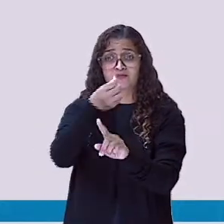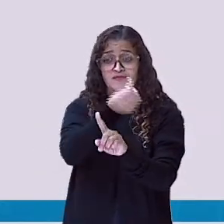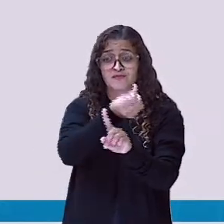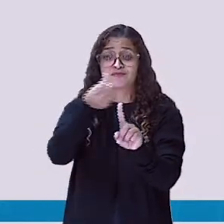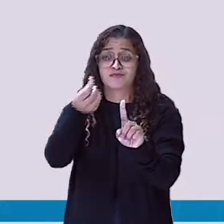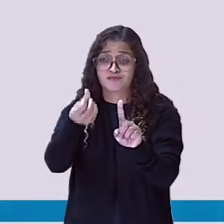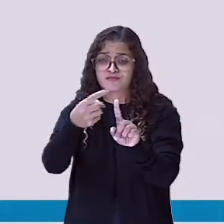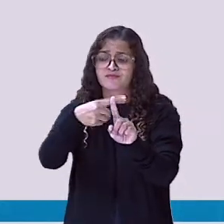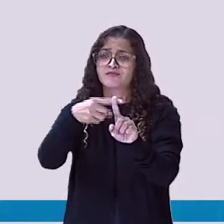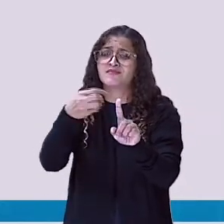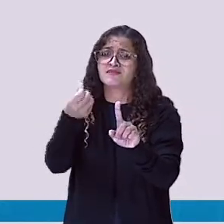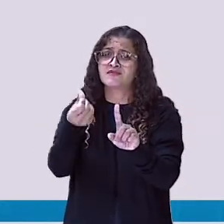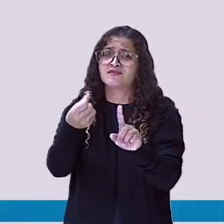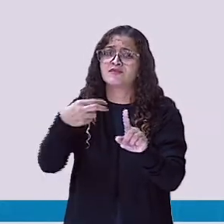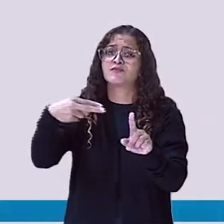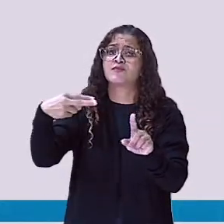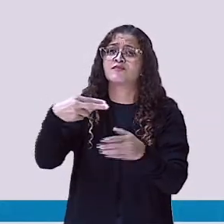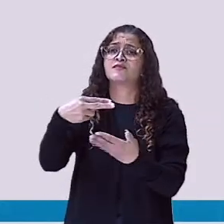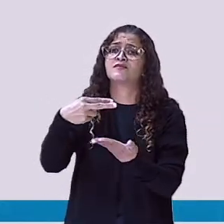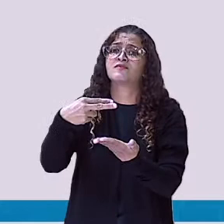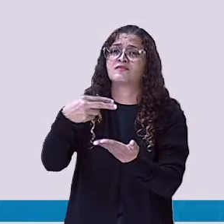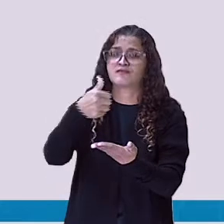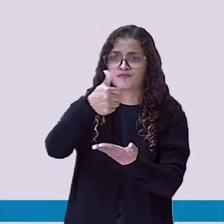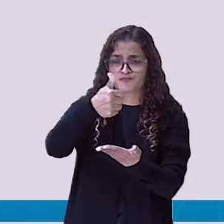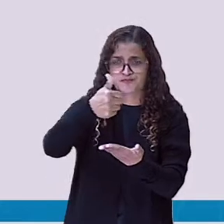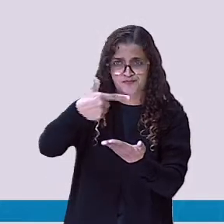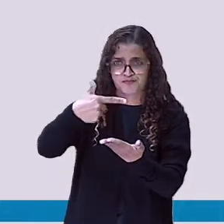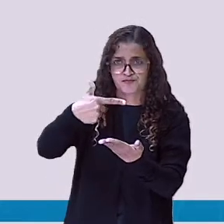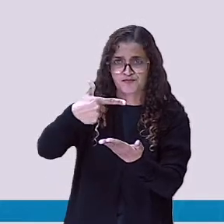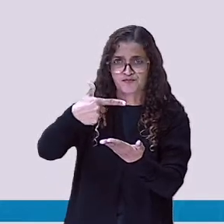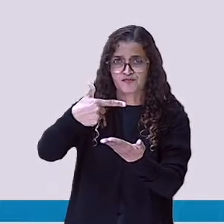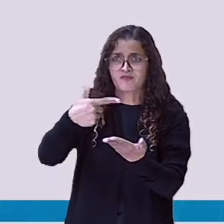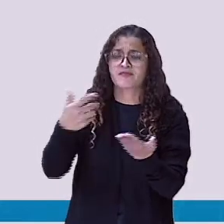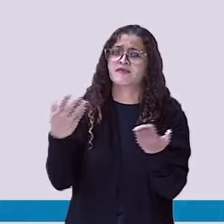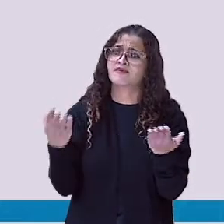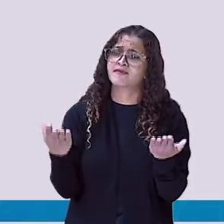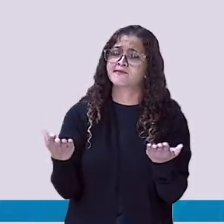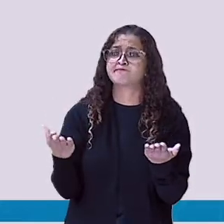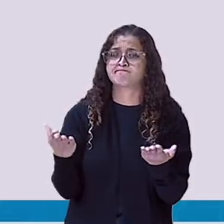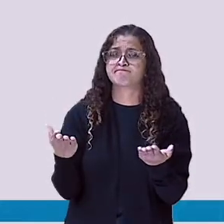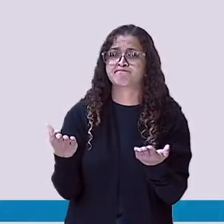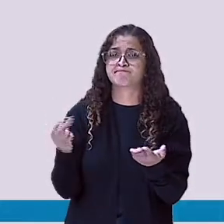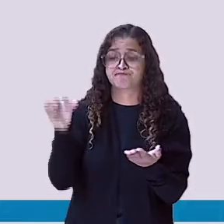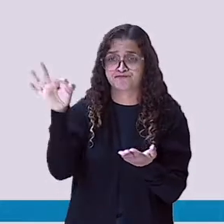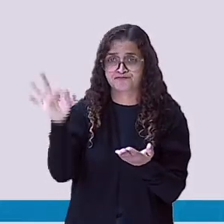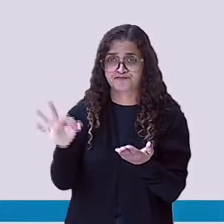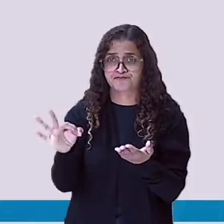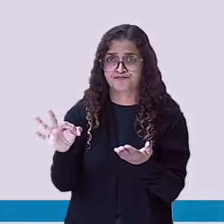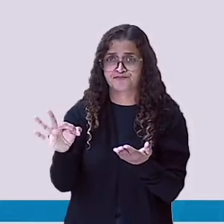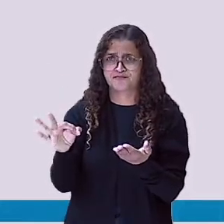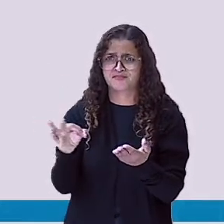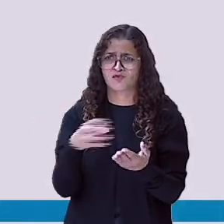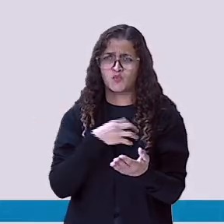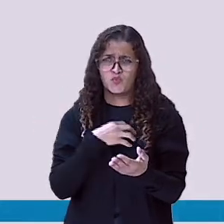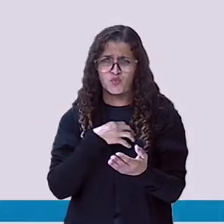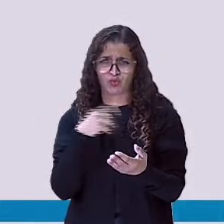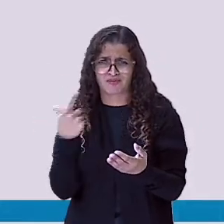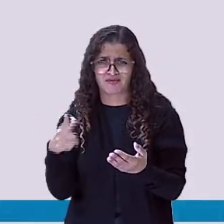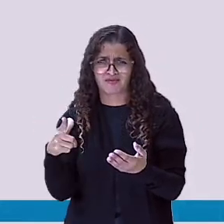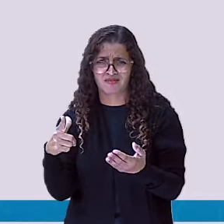6. 6 mais 6 é 12. Tá, mas eu tenho outra